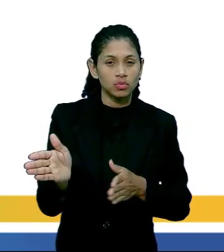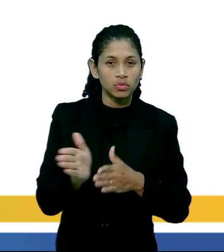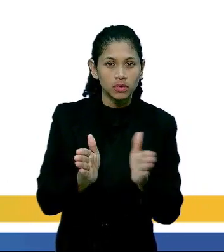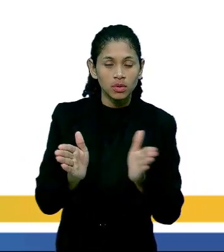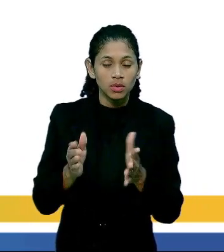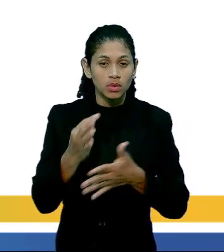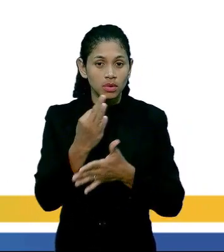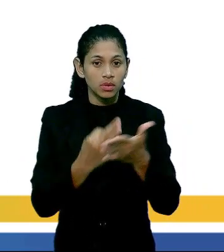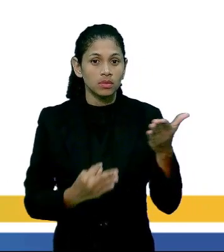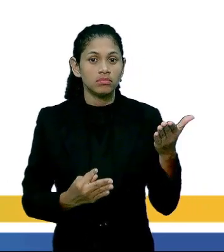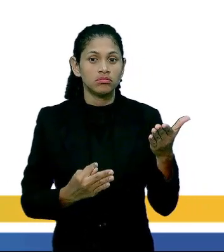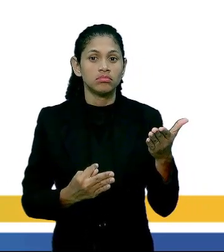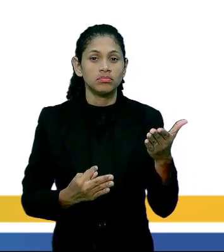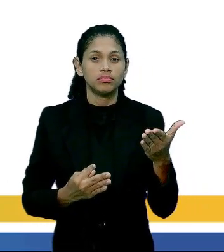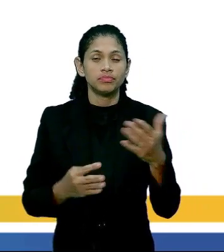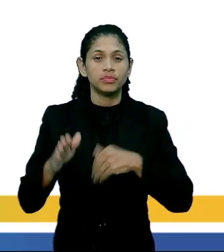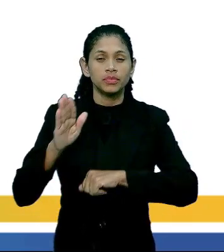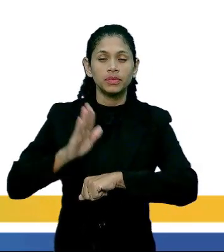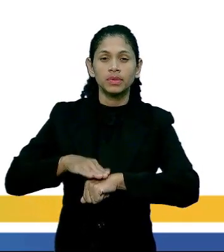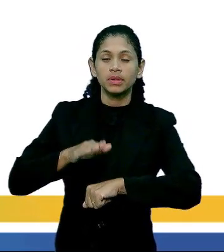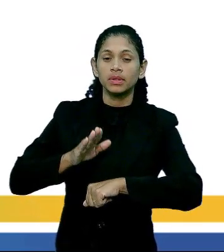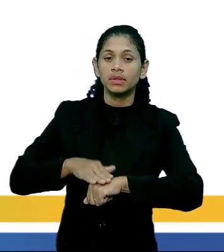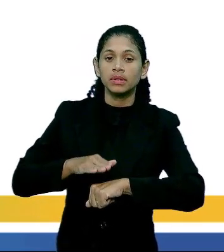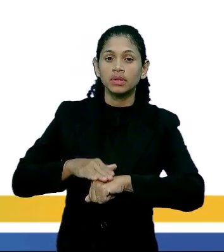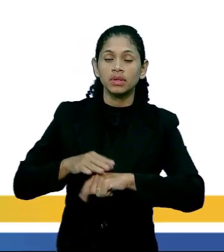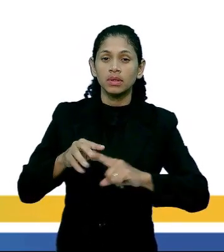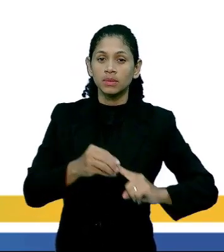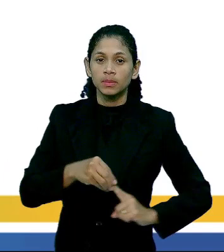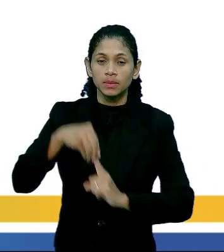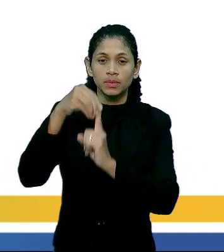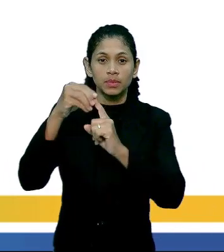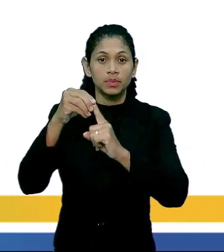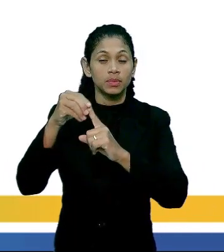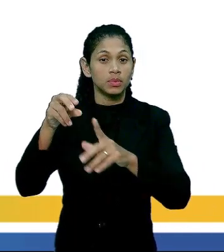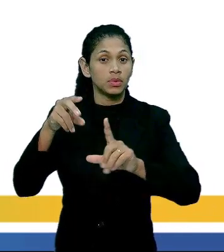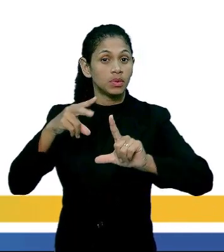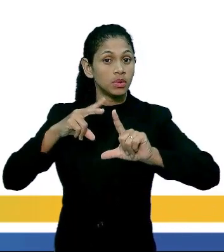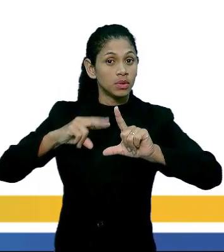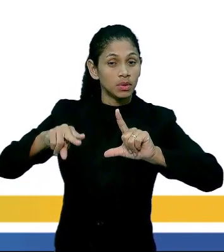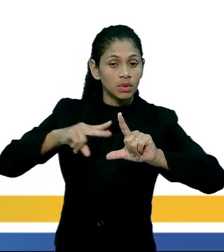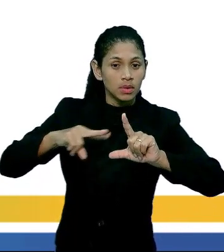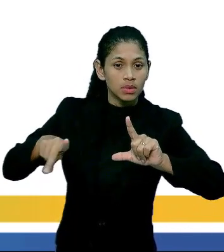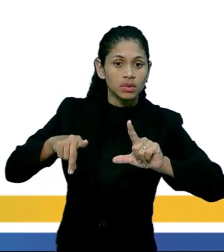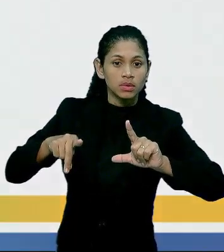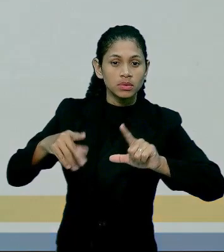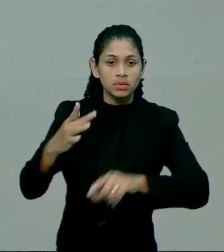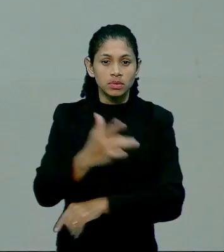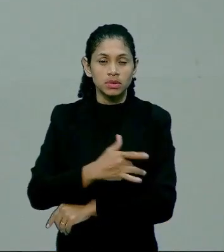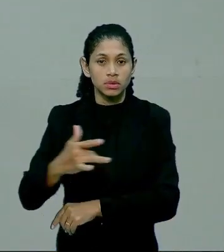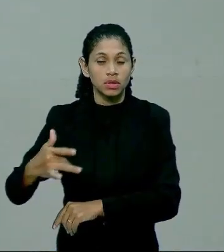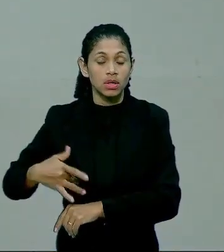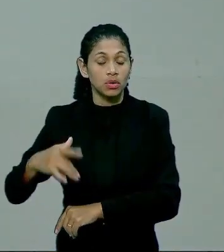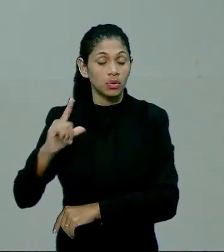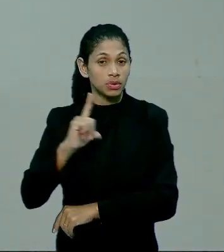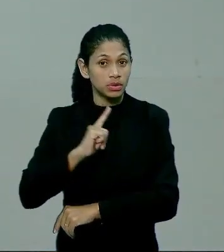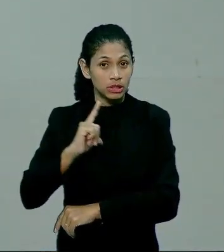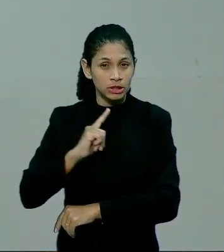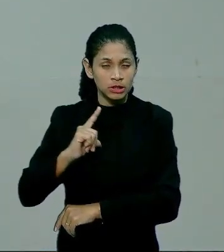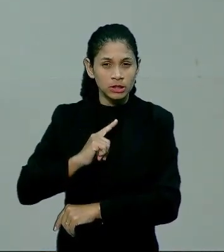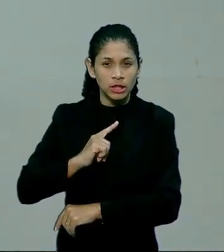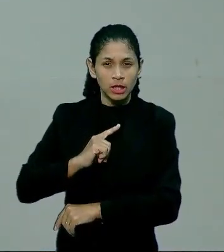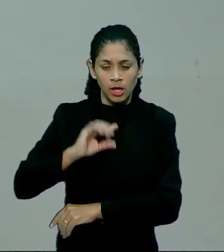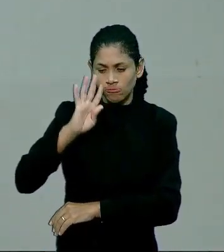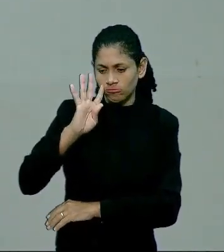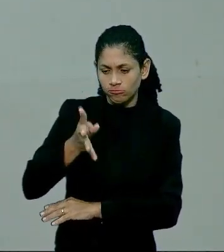no texto, o tratamento predominante na mídia sobre relação entre saúde e corpo recebe a seguinte crítica. Então, aqui a